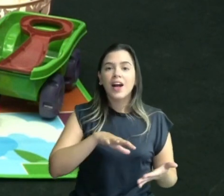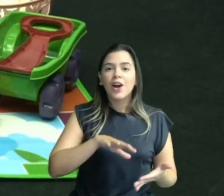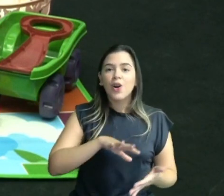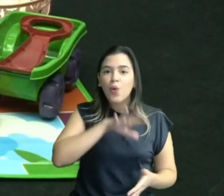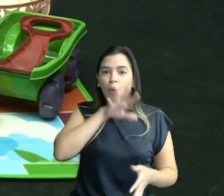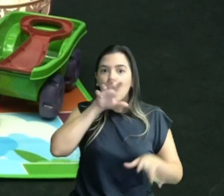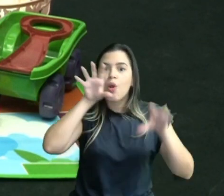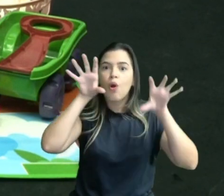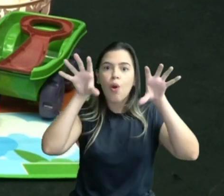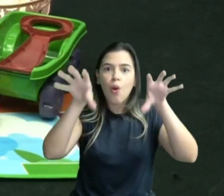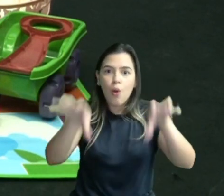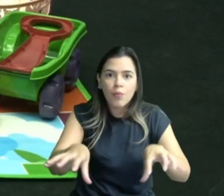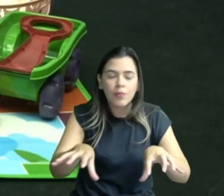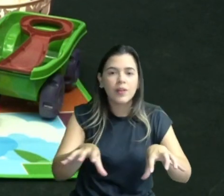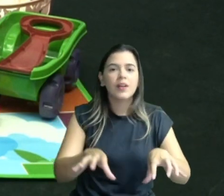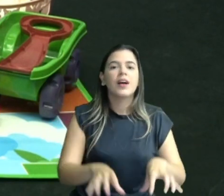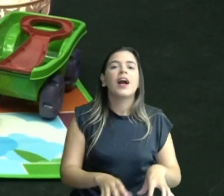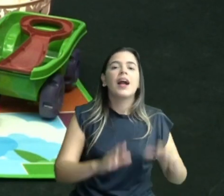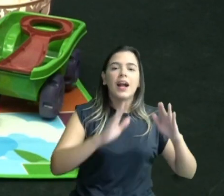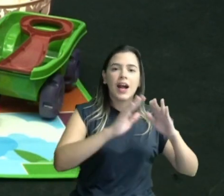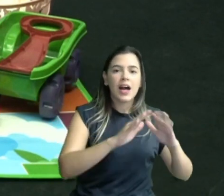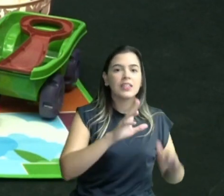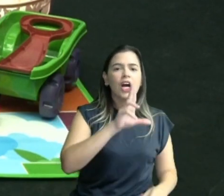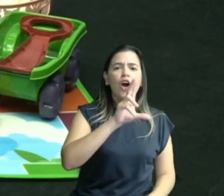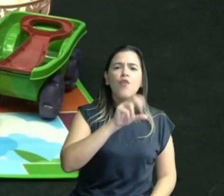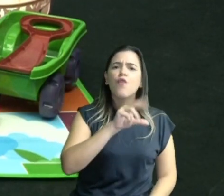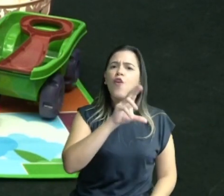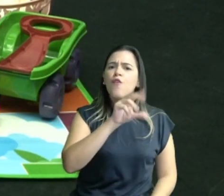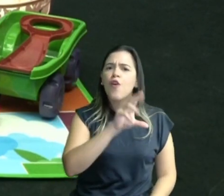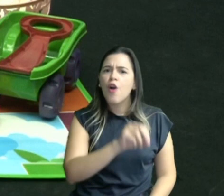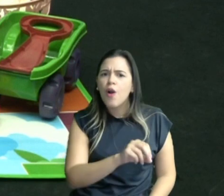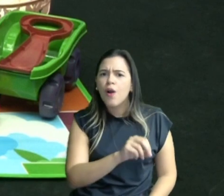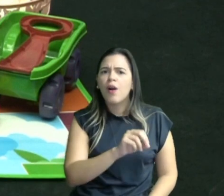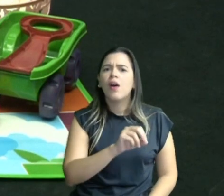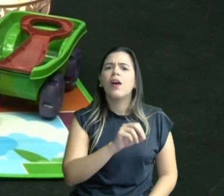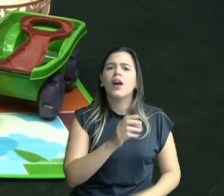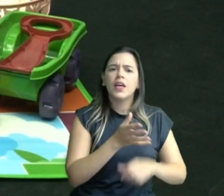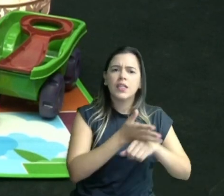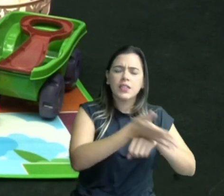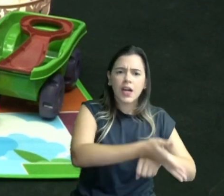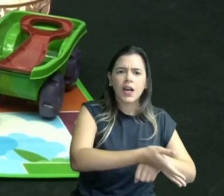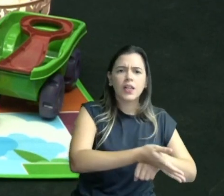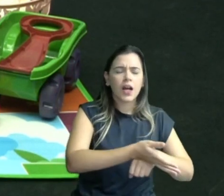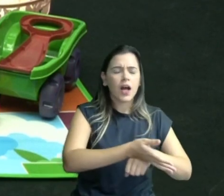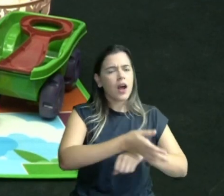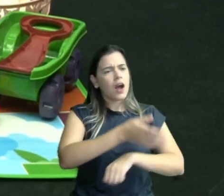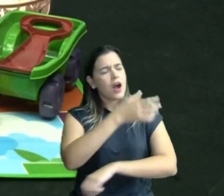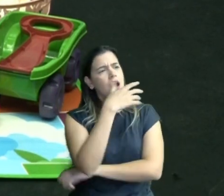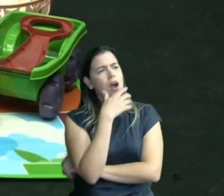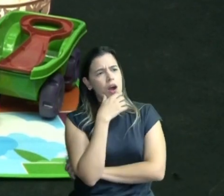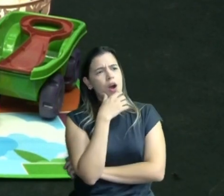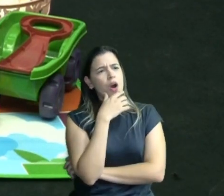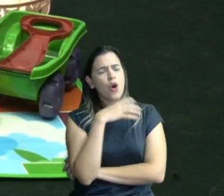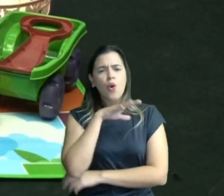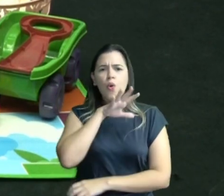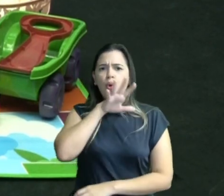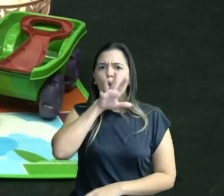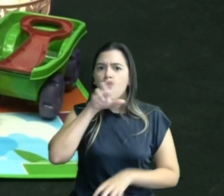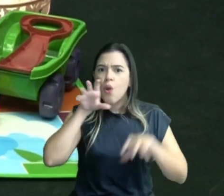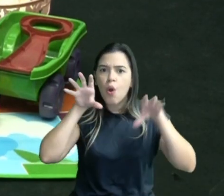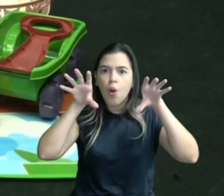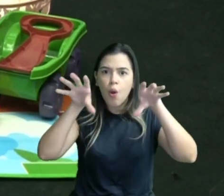casa da vovozinha entrada do Moinho o lobo tá vestido de vovó